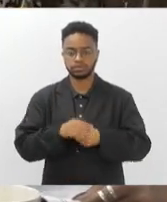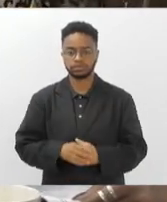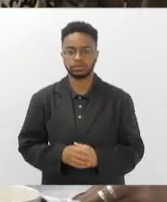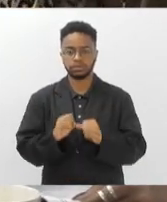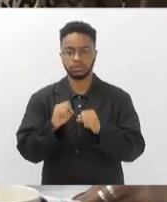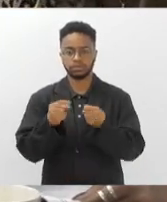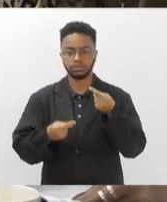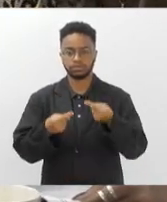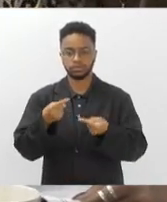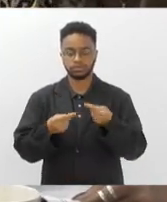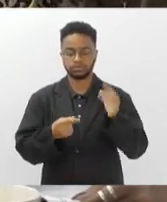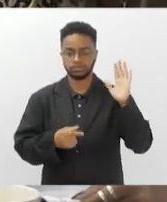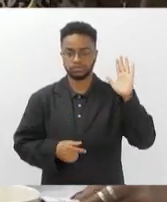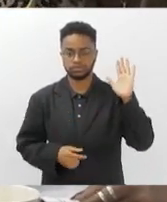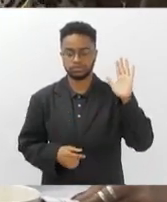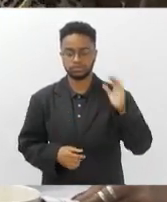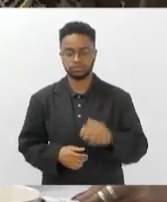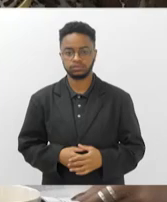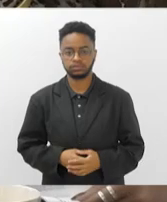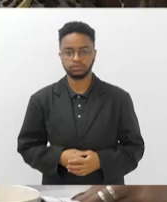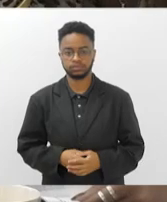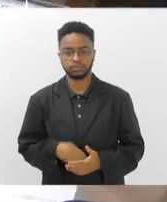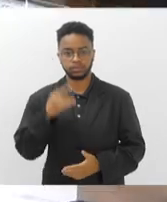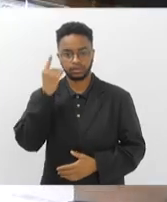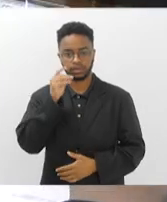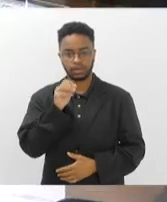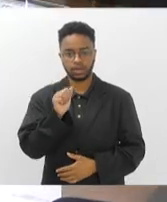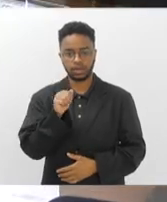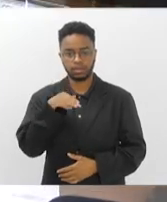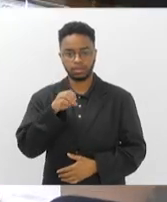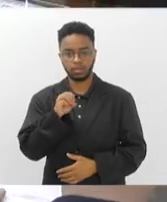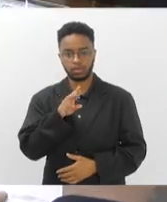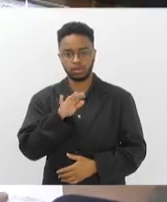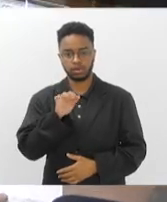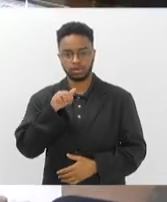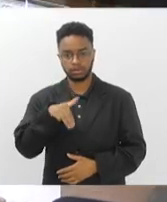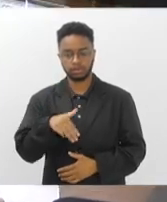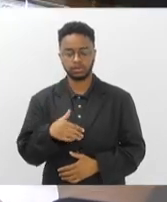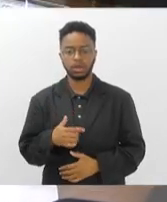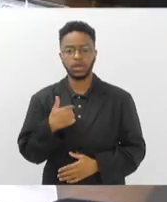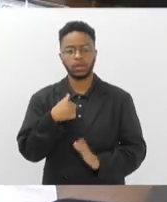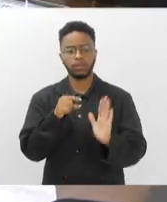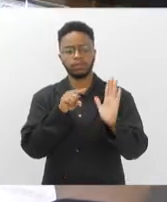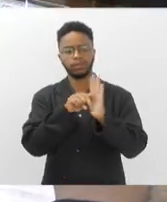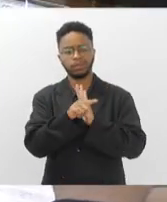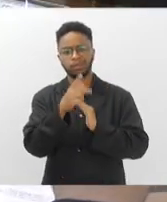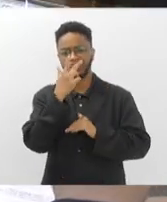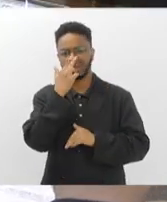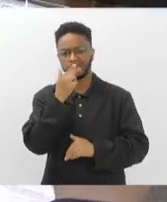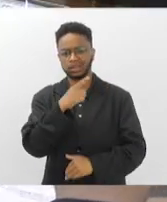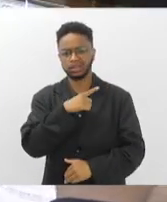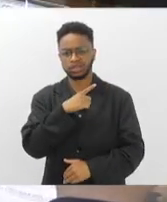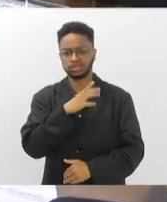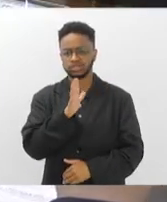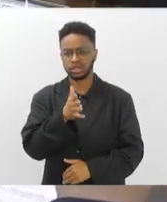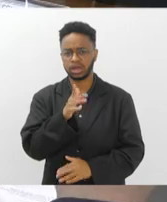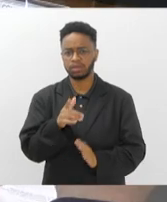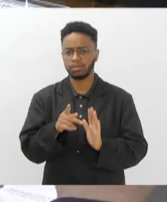Em discussão. Para discutir, presidente. Deputado Rodrigo Marinho. Presidente, até um questionamento a Vossa Excelência. Me parece que tinha um projeto